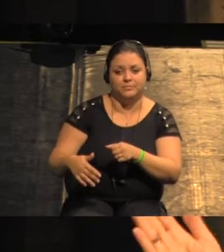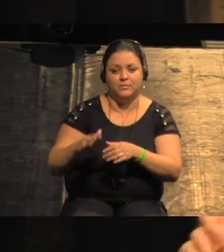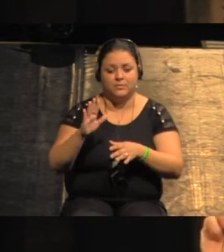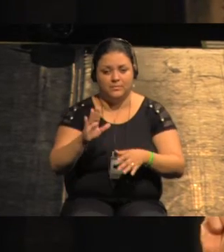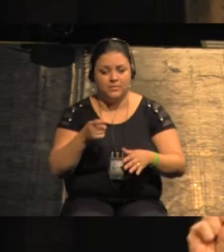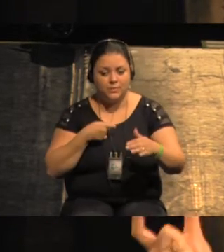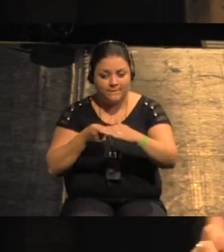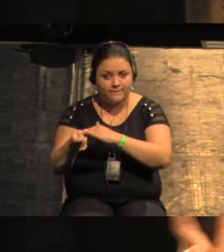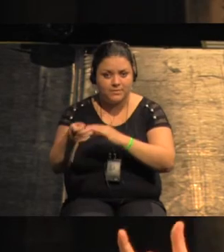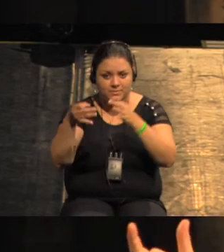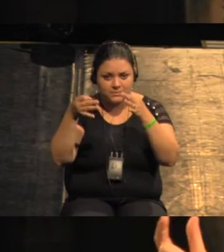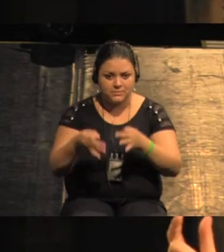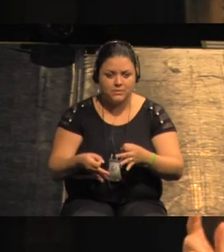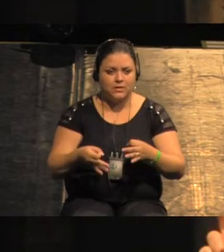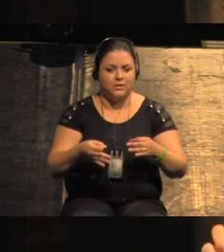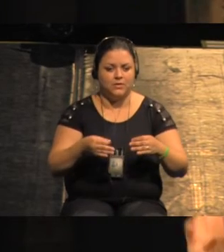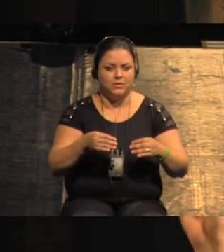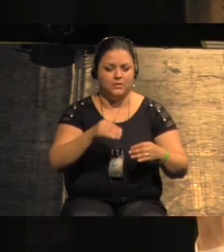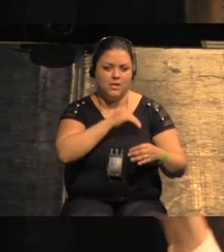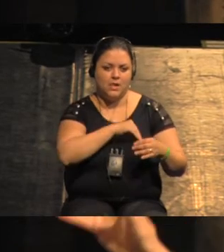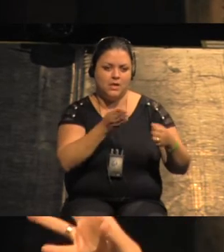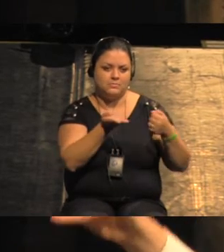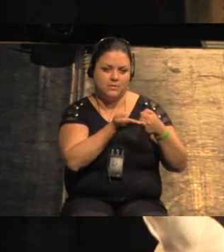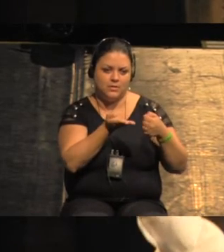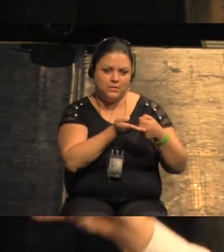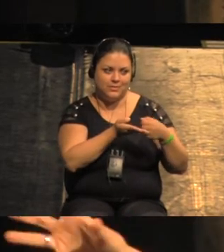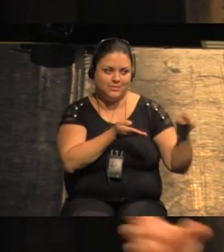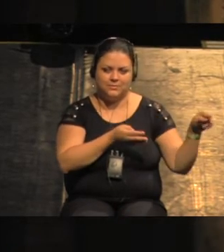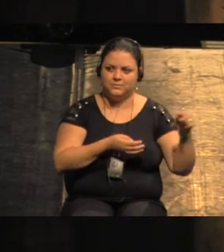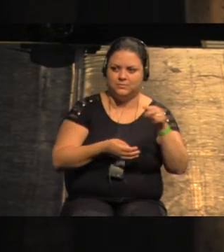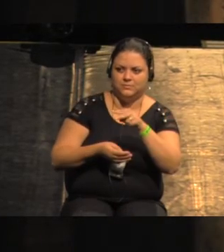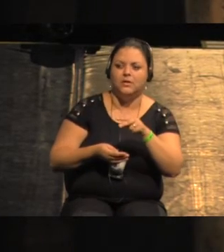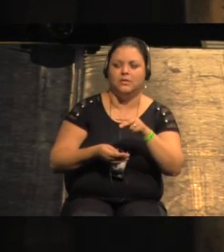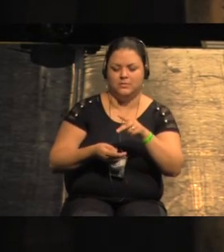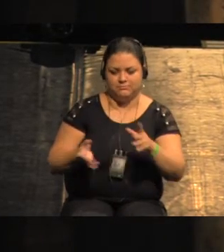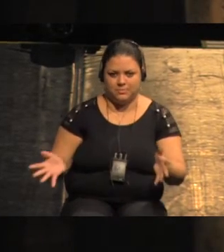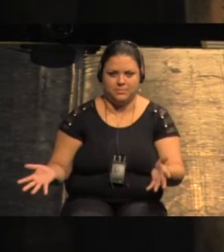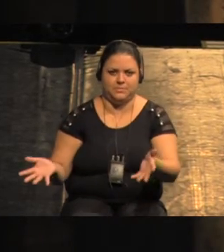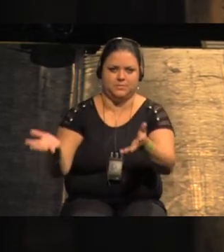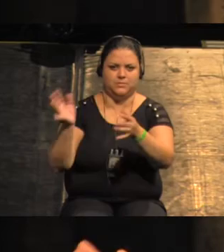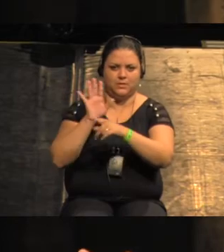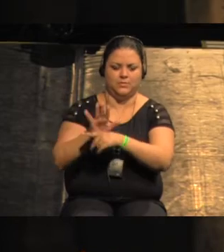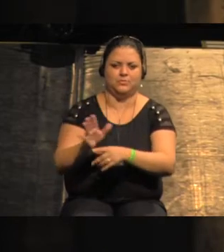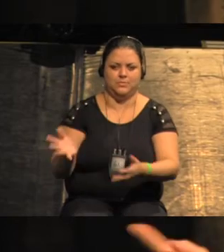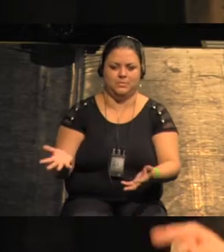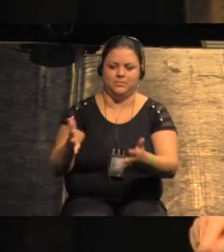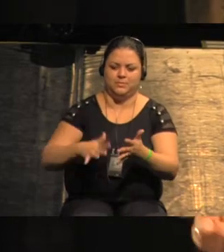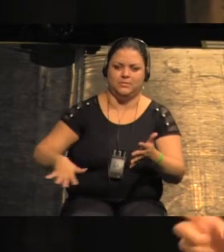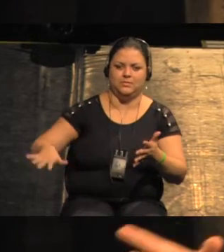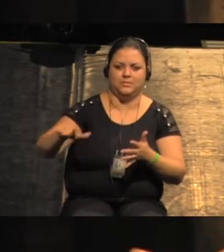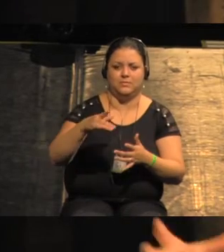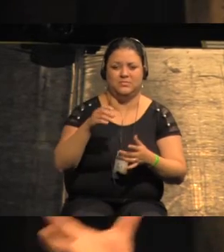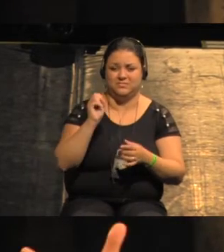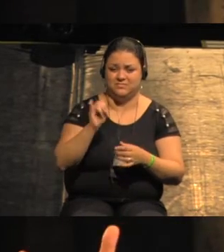tem que ter um mix muito preciso para que a classe média, a economia formal, carregue o social para cima, porque senão